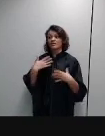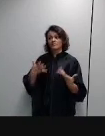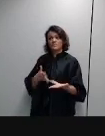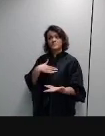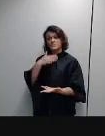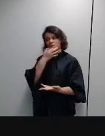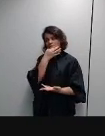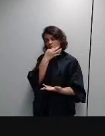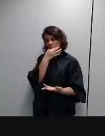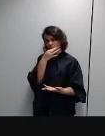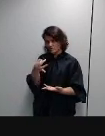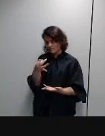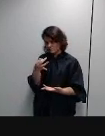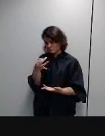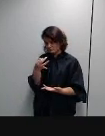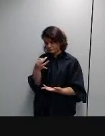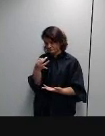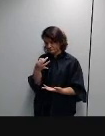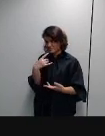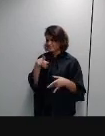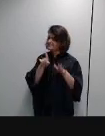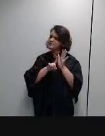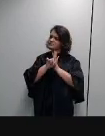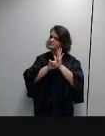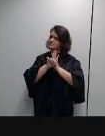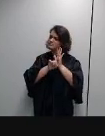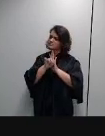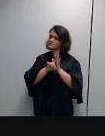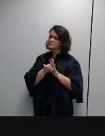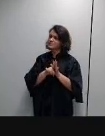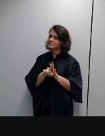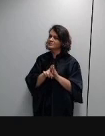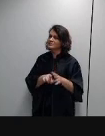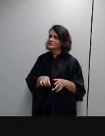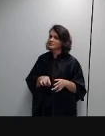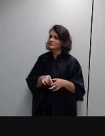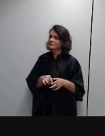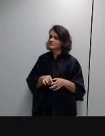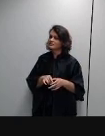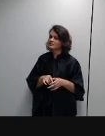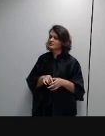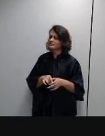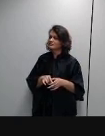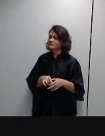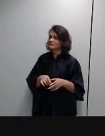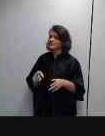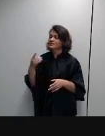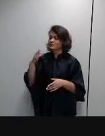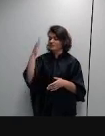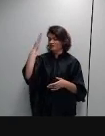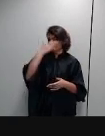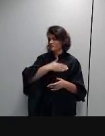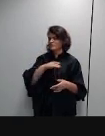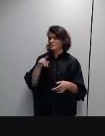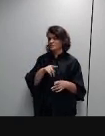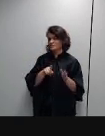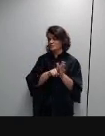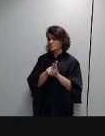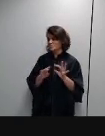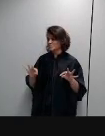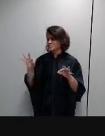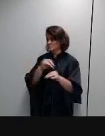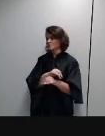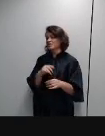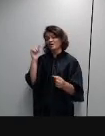fazer esse esse exame do que a parte quer e eu te Rick reexame na fase provas foi aí então o motivo de ter